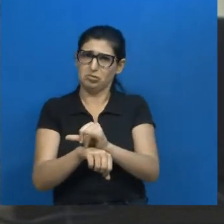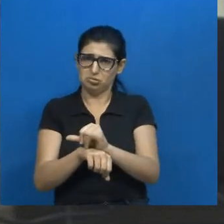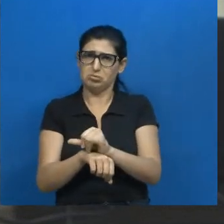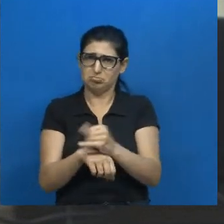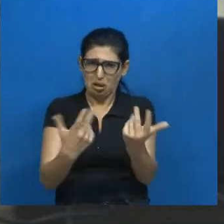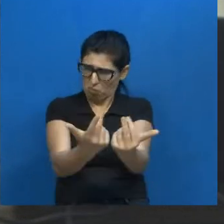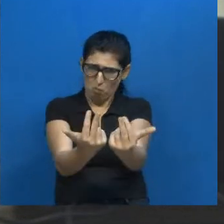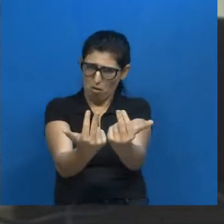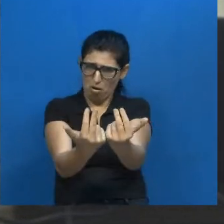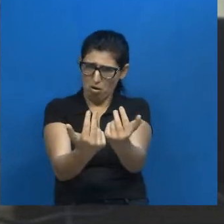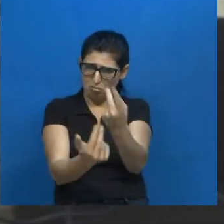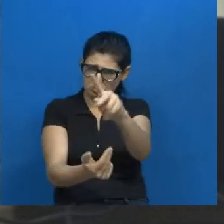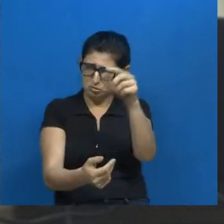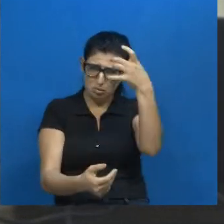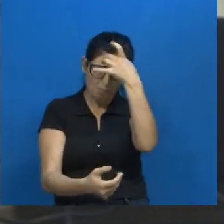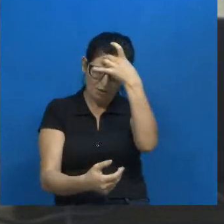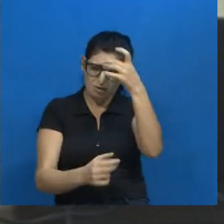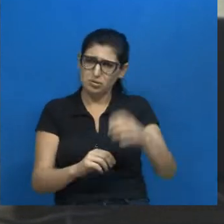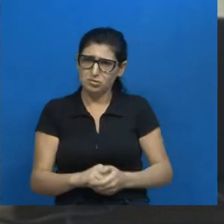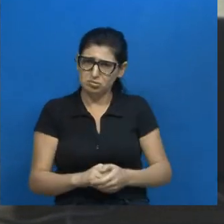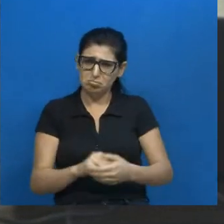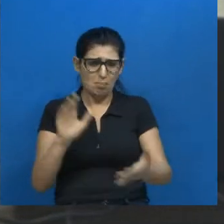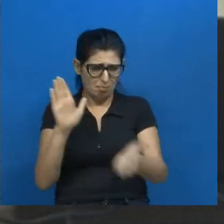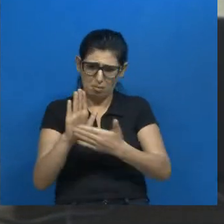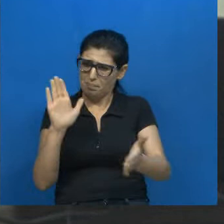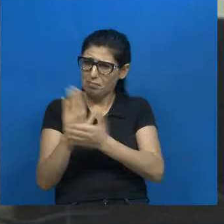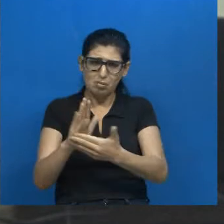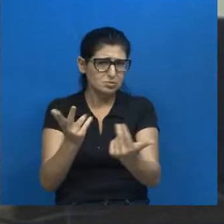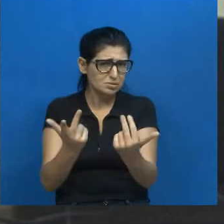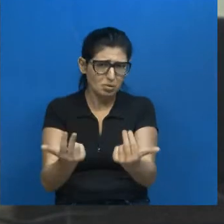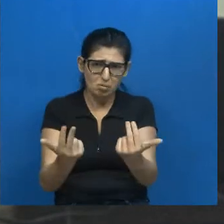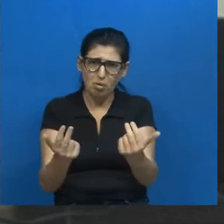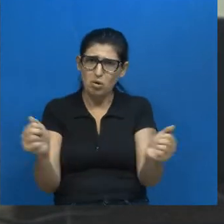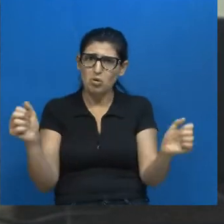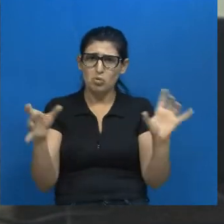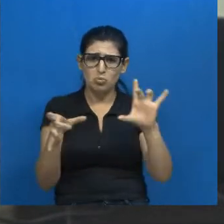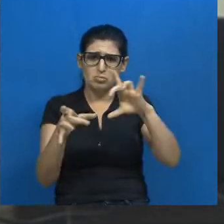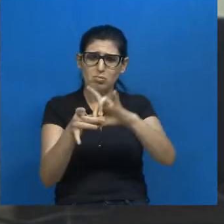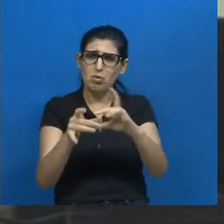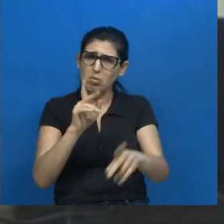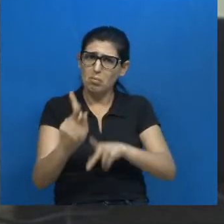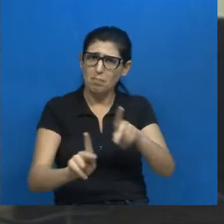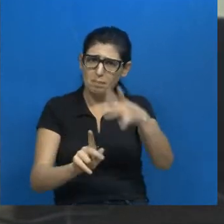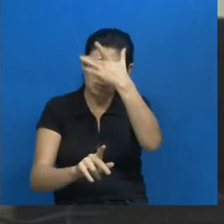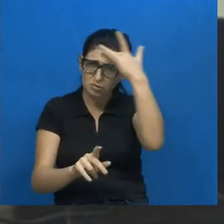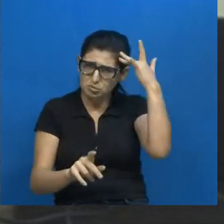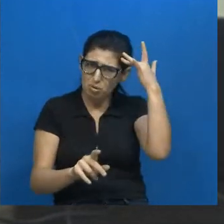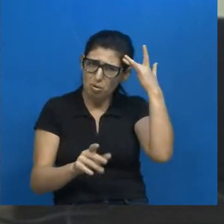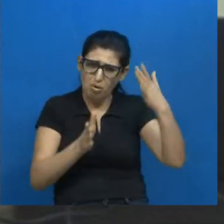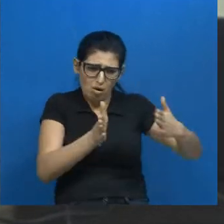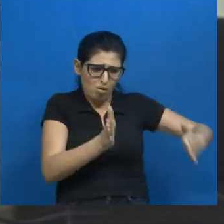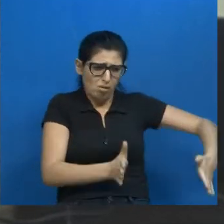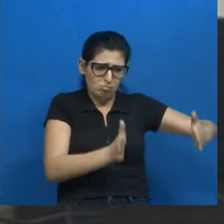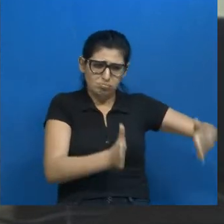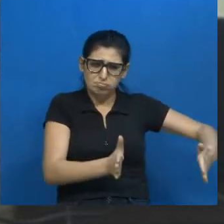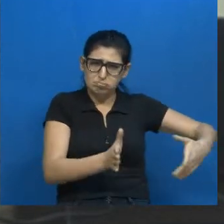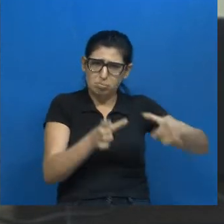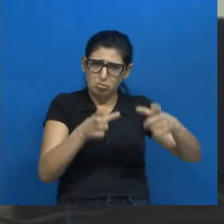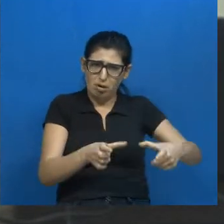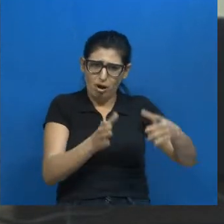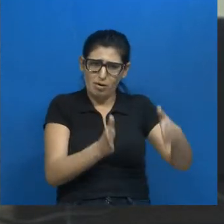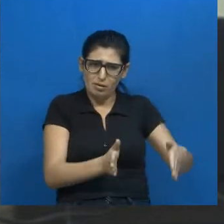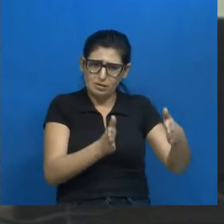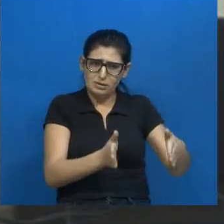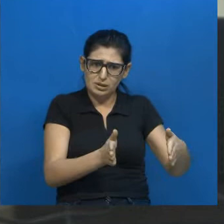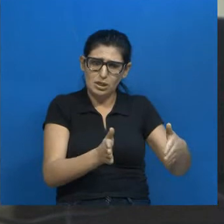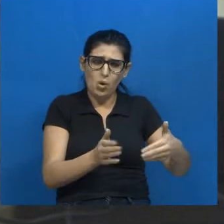gente deve fazer algo, propor até fazer algo junto à população para tratar esse assunto de corredor de ônibus. Então, com certeza